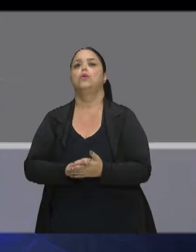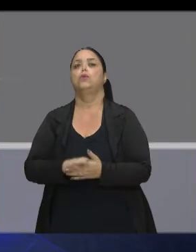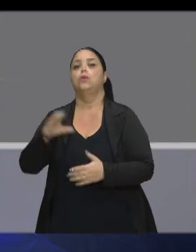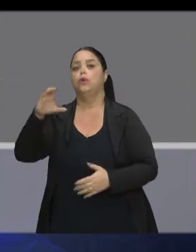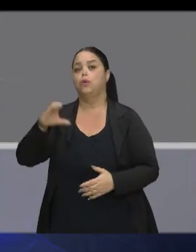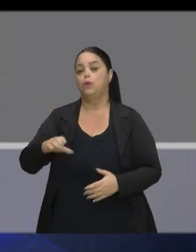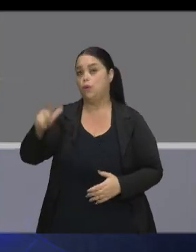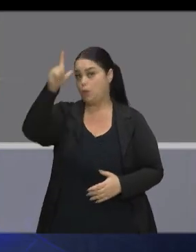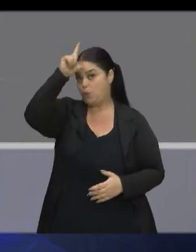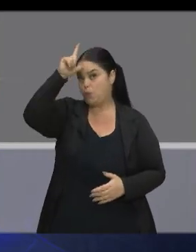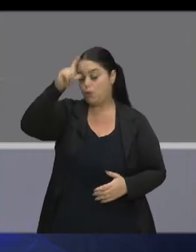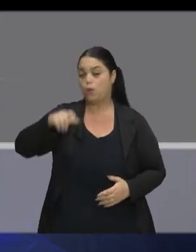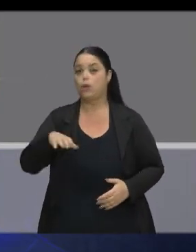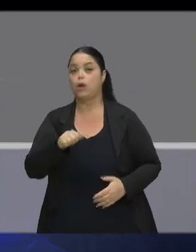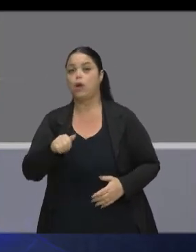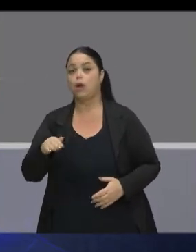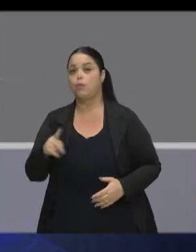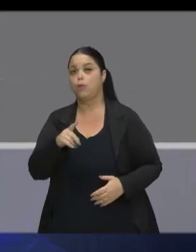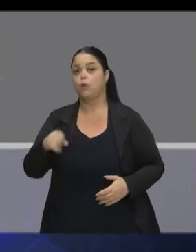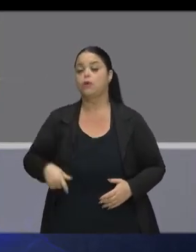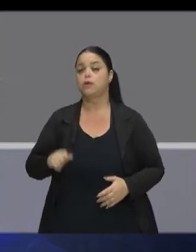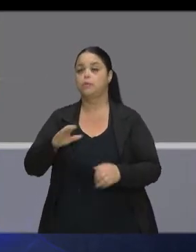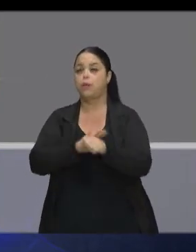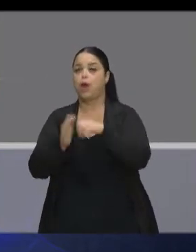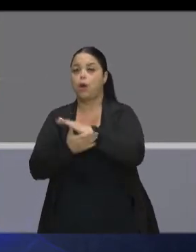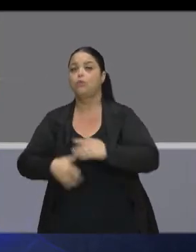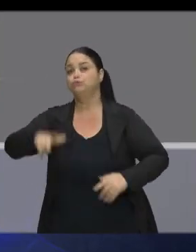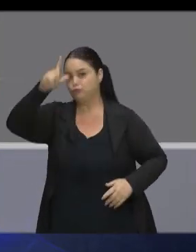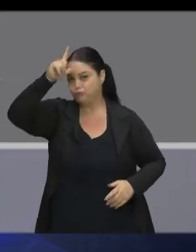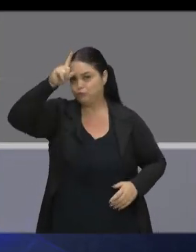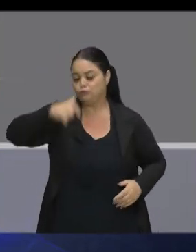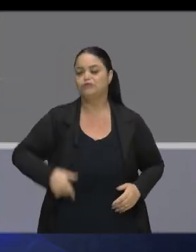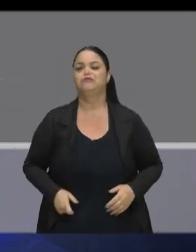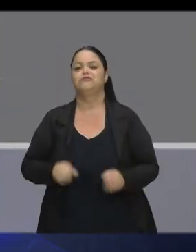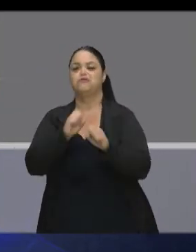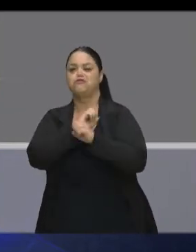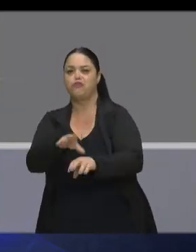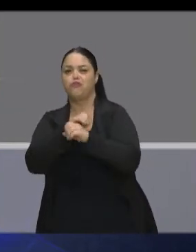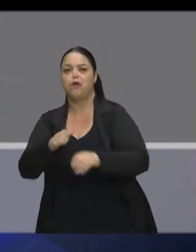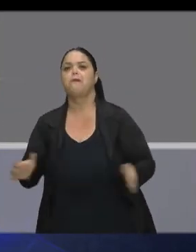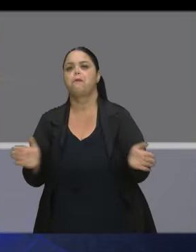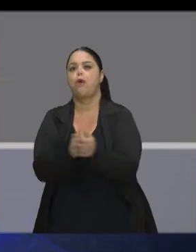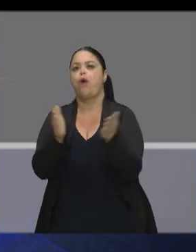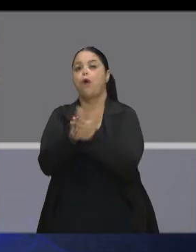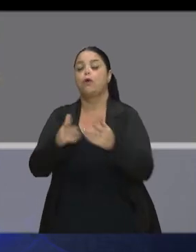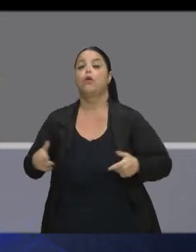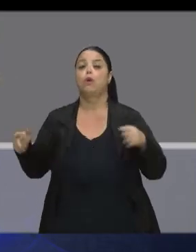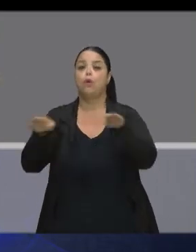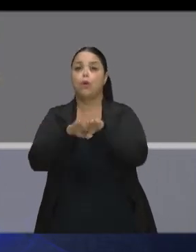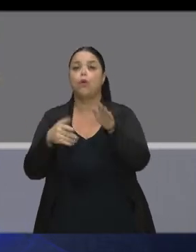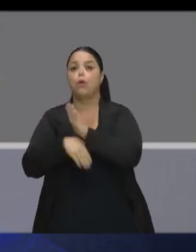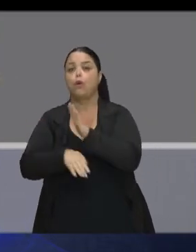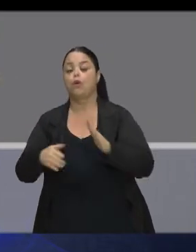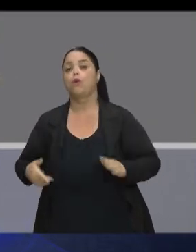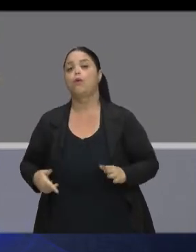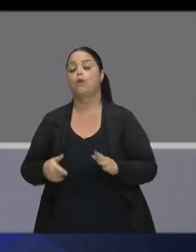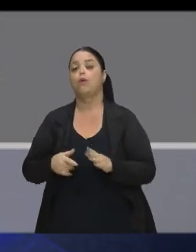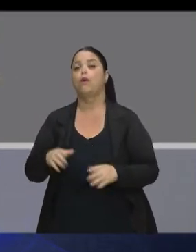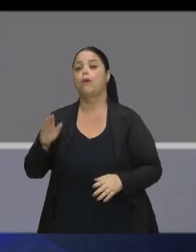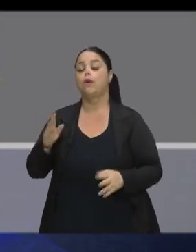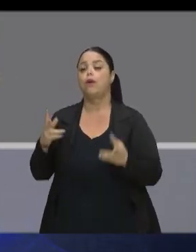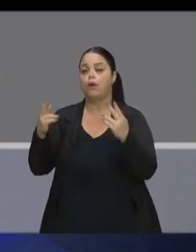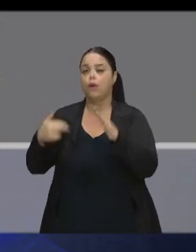teve a digníssima missão de levar a educação aos menos favorecidos, igual ao início da sua carreira em